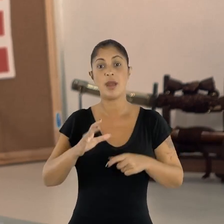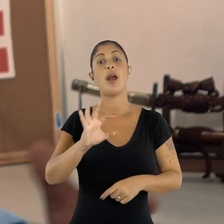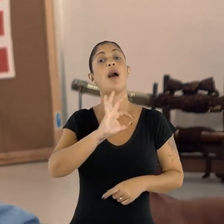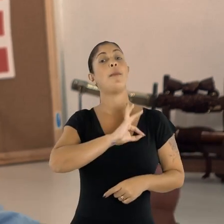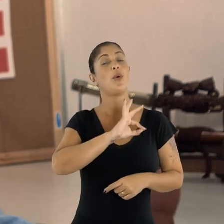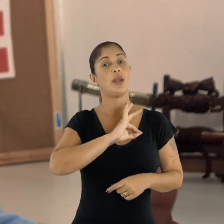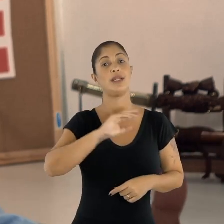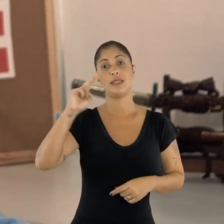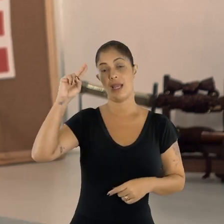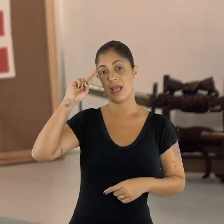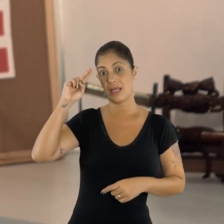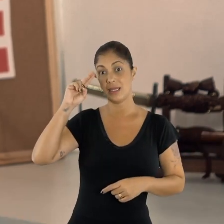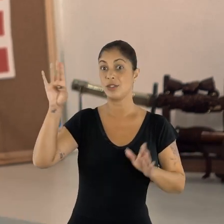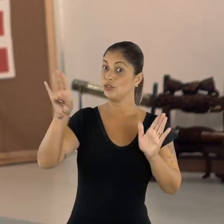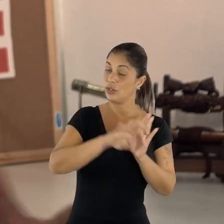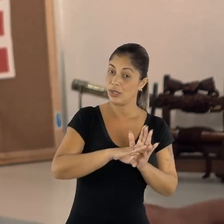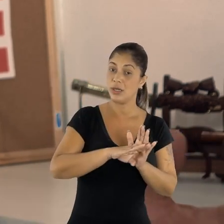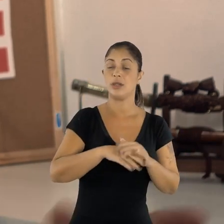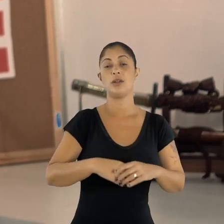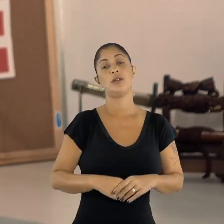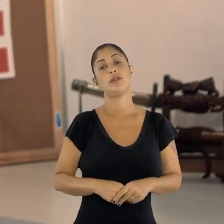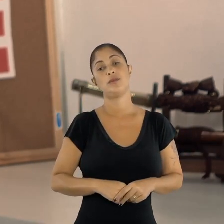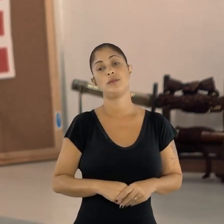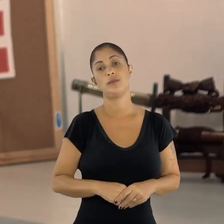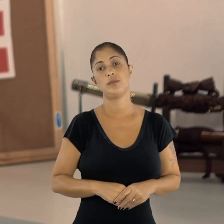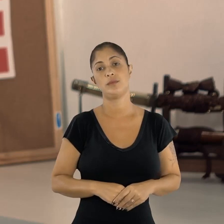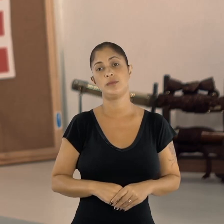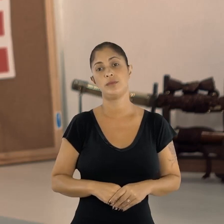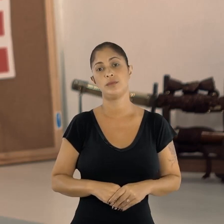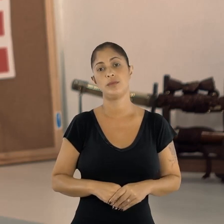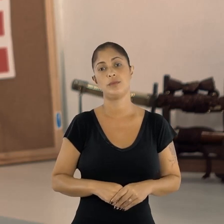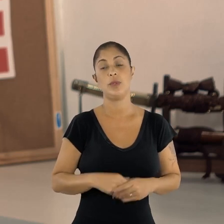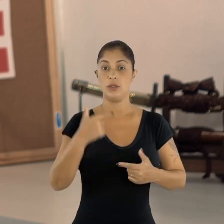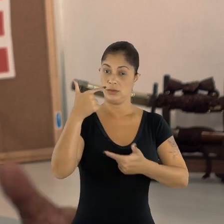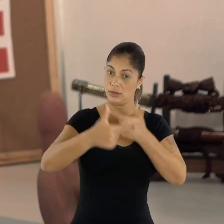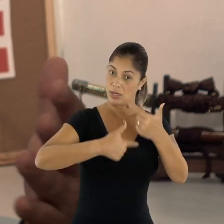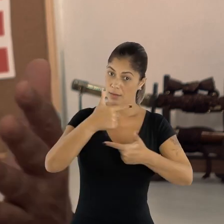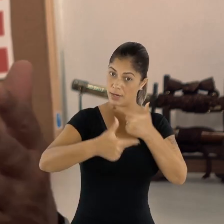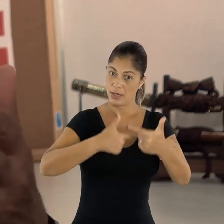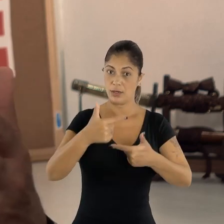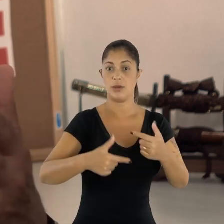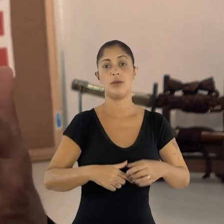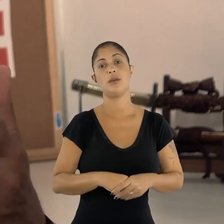E a polícia também, o exército também está chegando, e nós não sabemos o que vai acontecer. E os